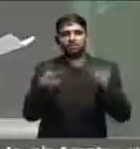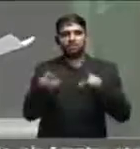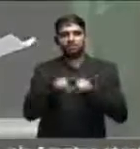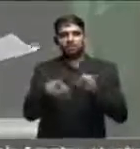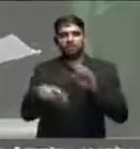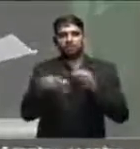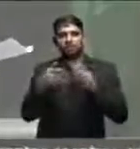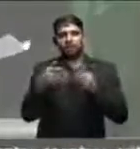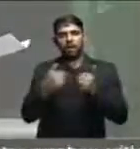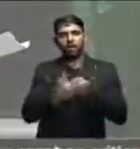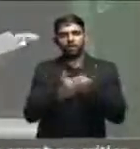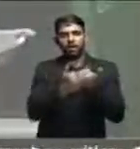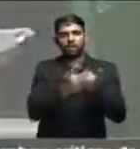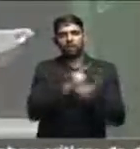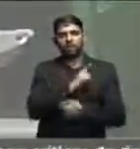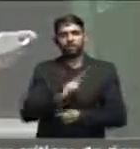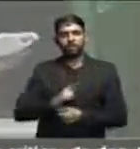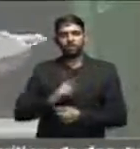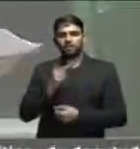do governo